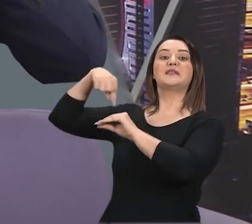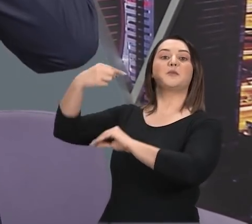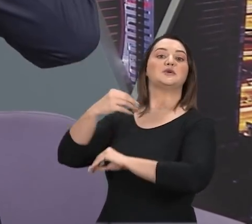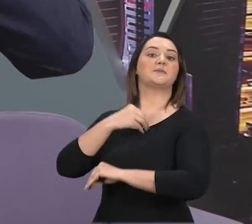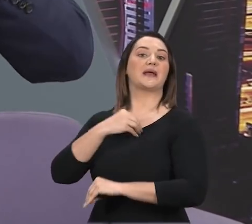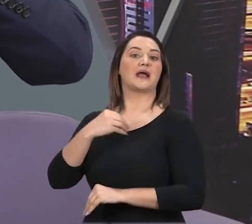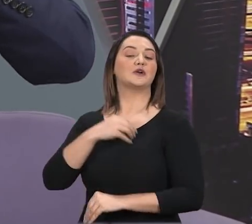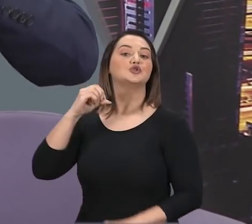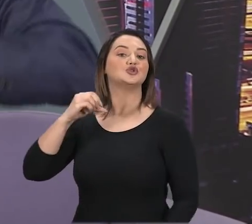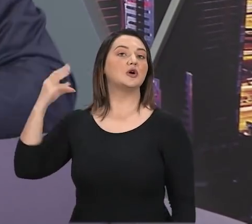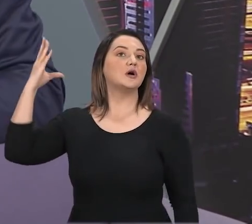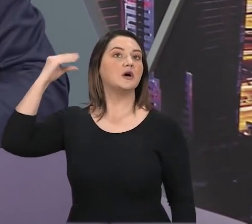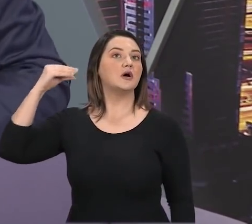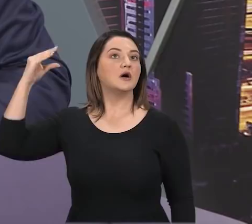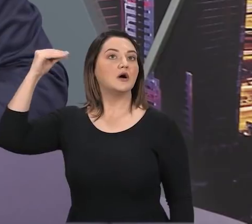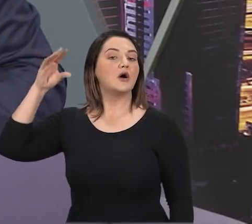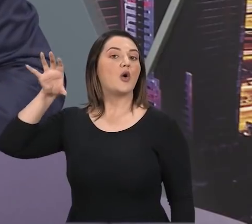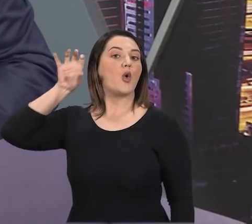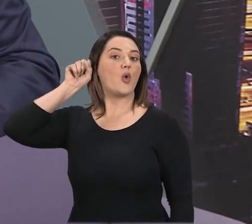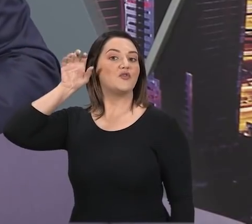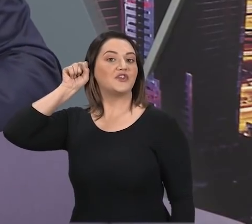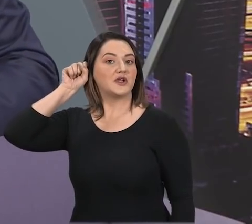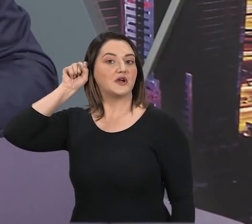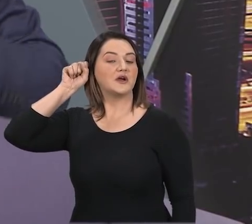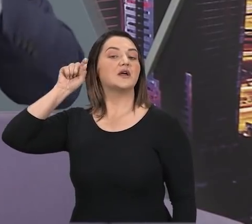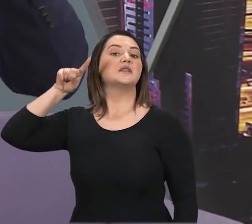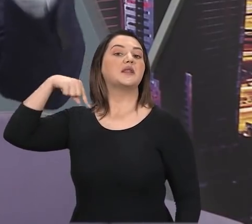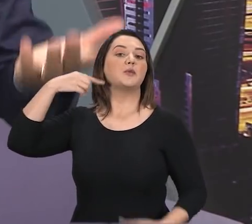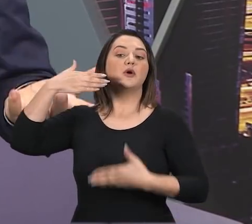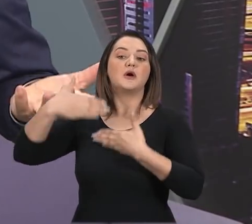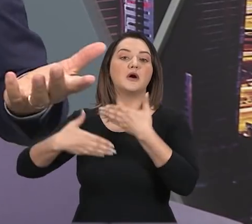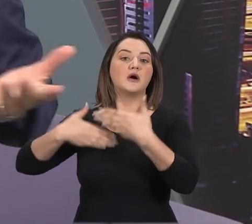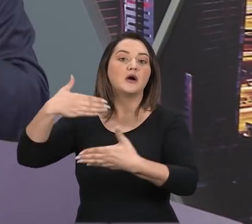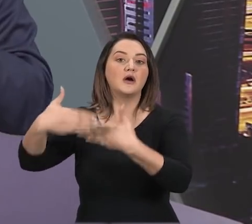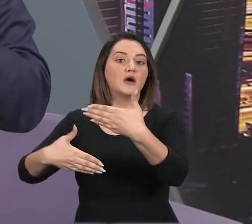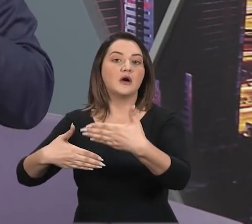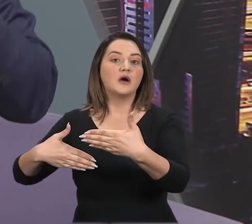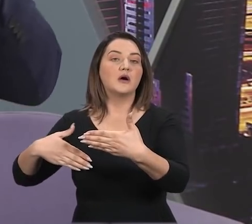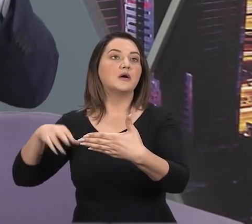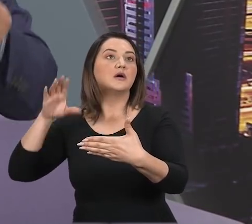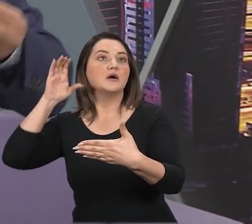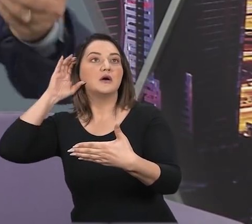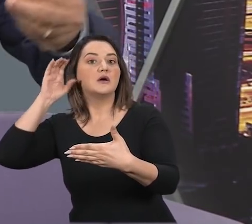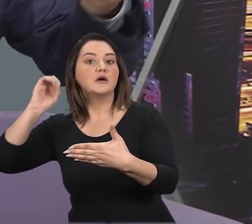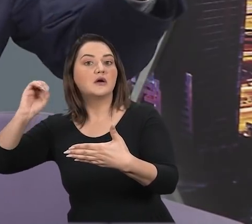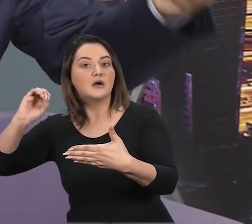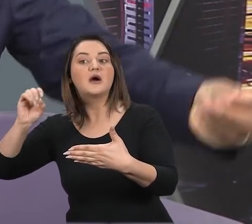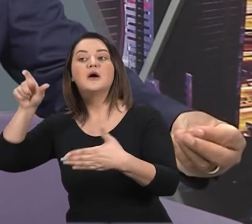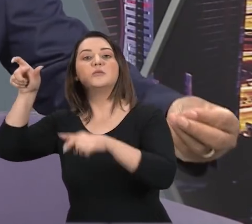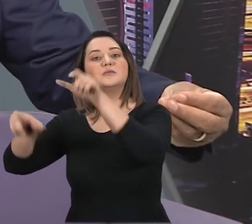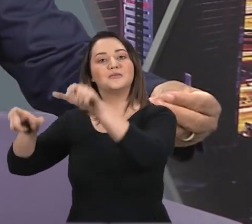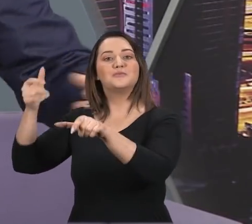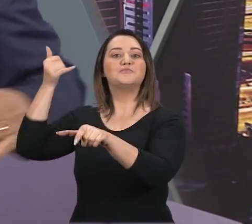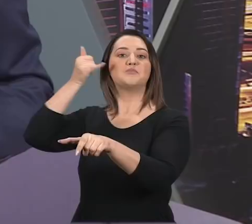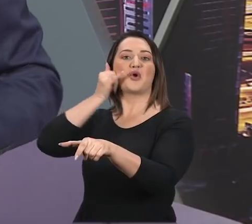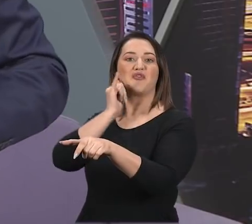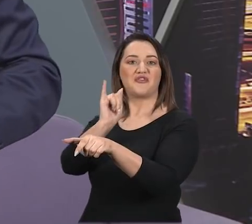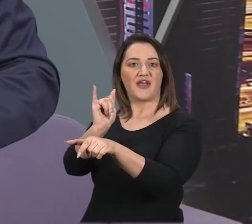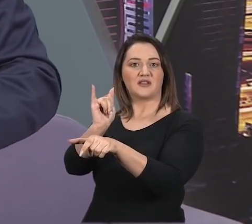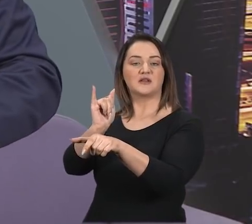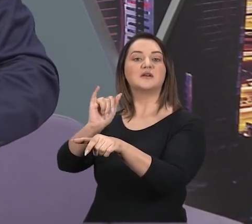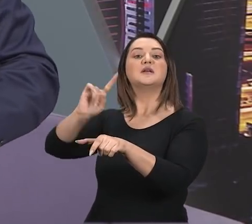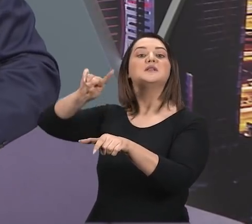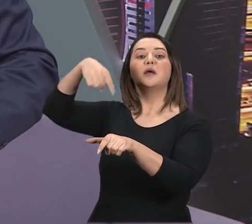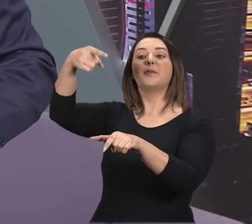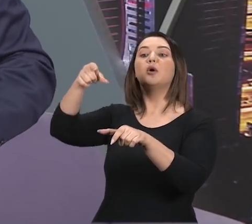o homem só ouvia a voz de Deus. Depois de muitos anos, o homem não ouvia mais a voz de Deus, então Deus falava através dos profetas. Depois,